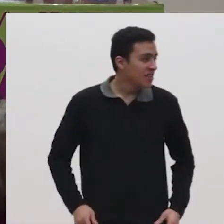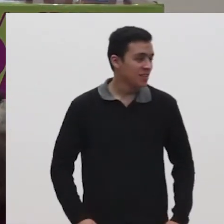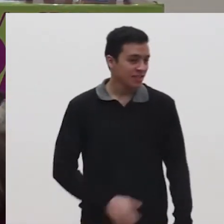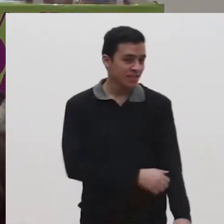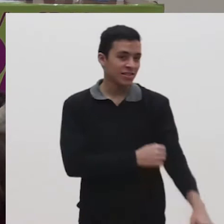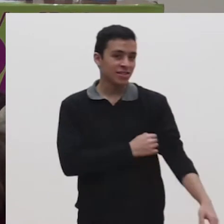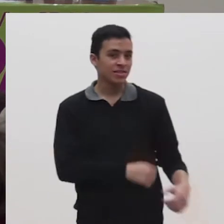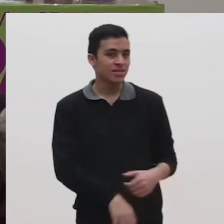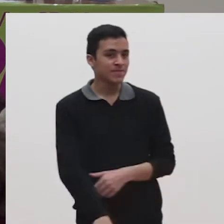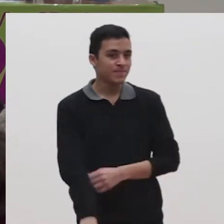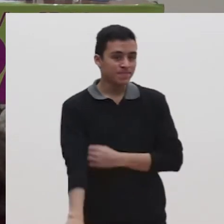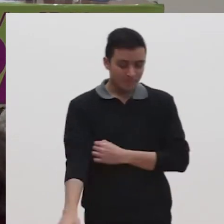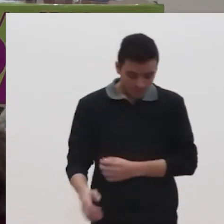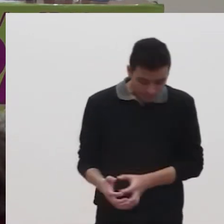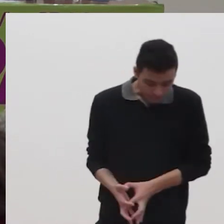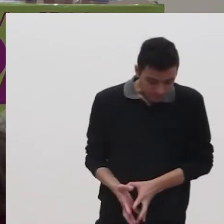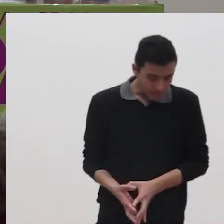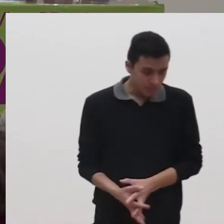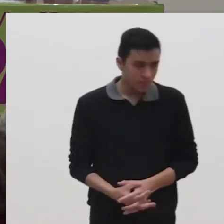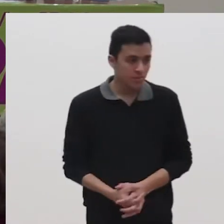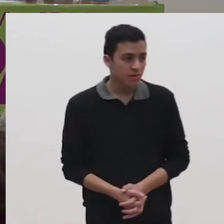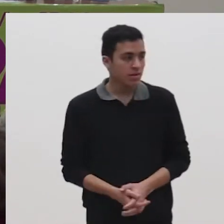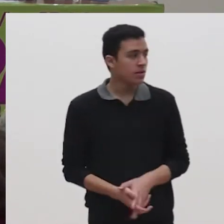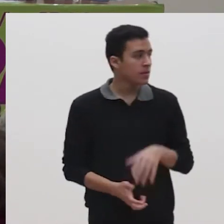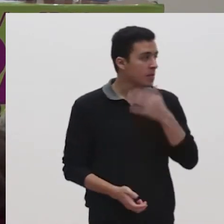Pode passar aqui.